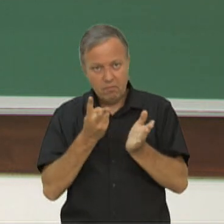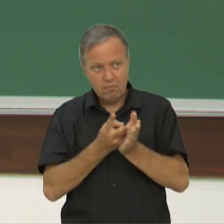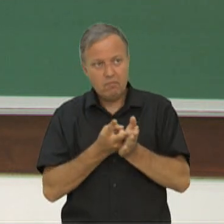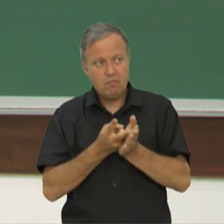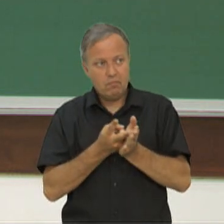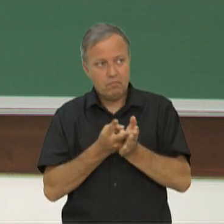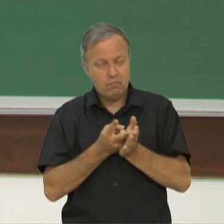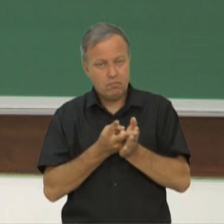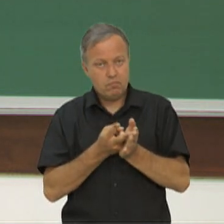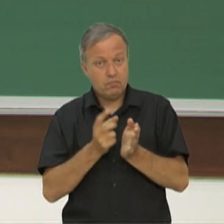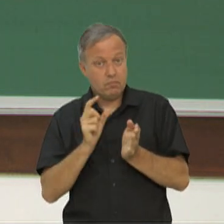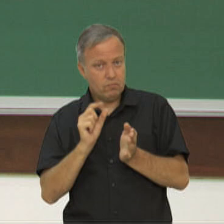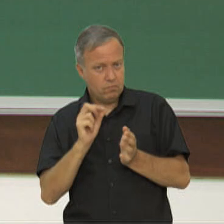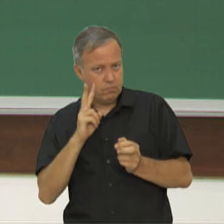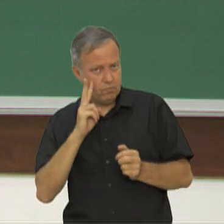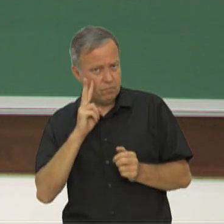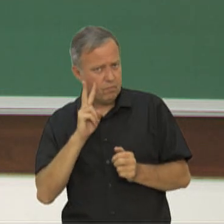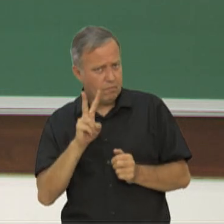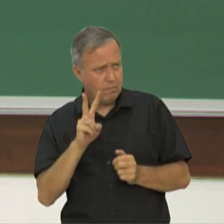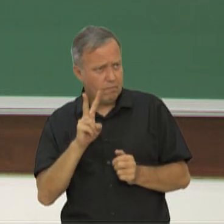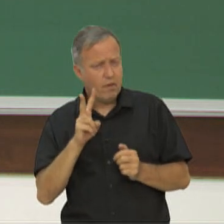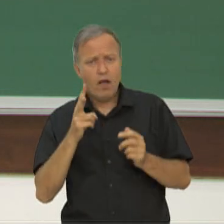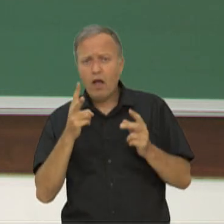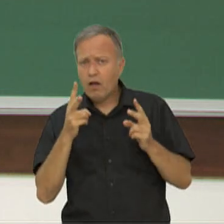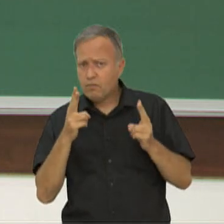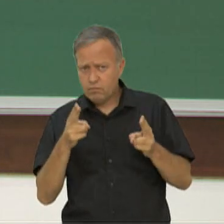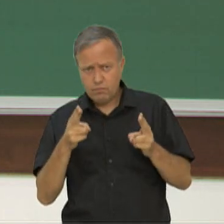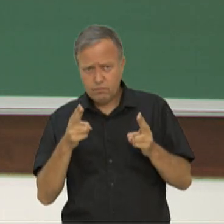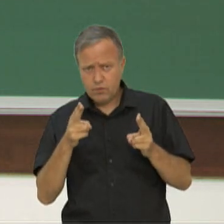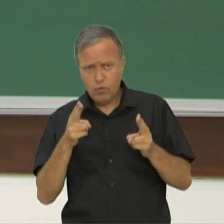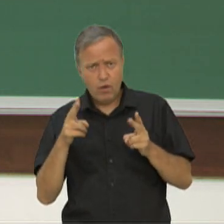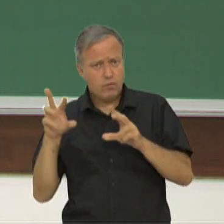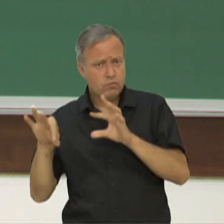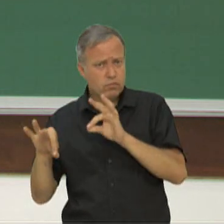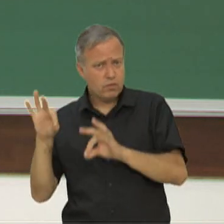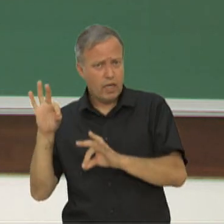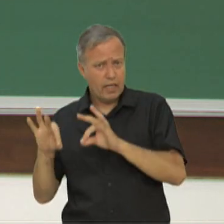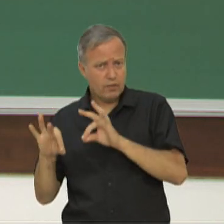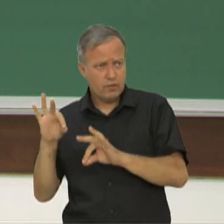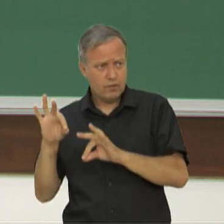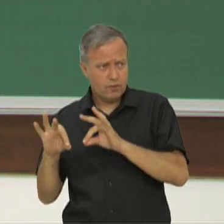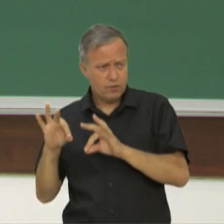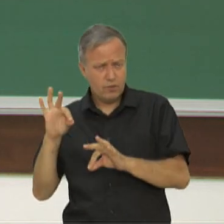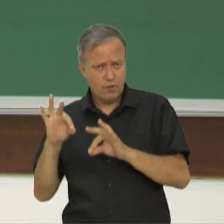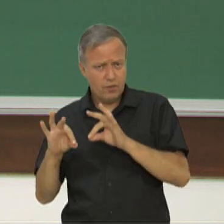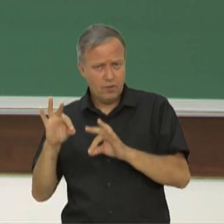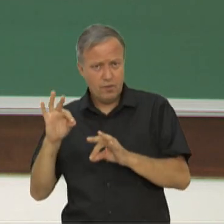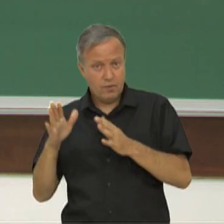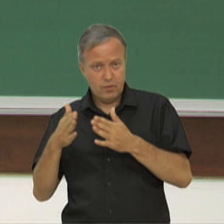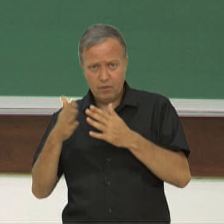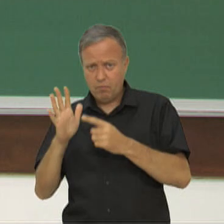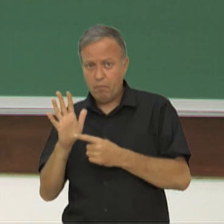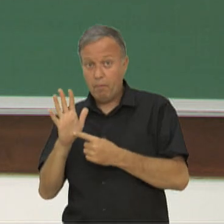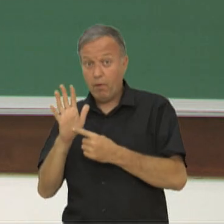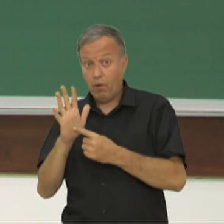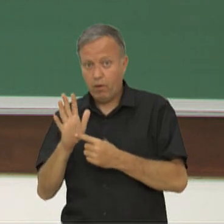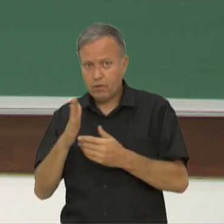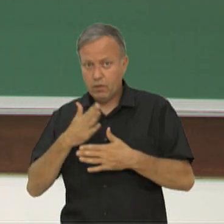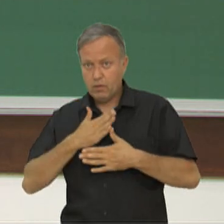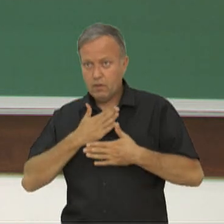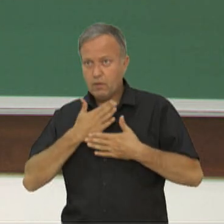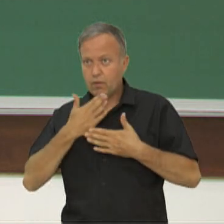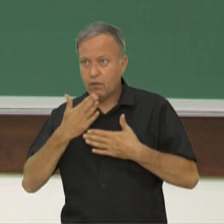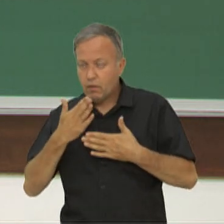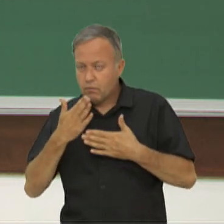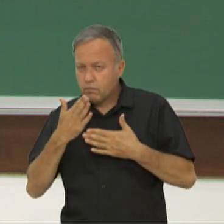utilizar. Aqui, pessoal, é a mesma coisa que acontece no teatro. Não tem a sonoplastia quando é uma suspense,